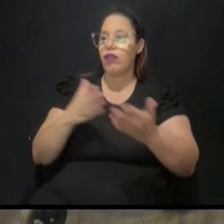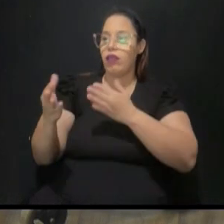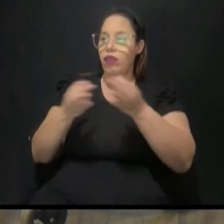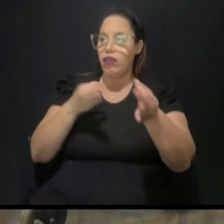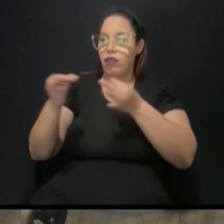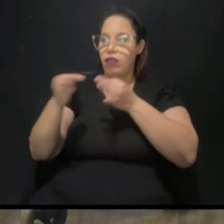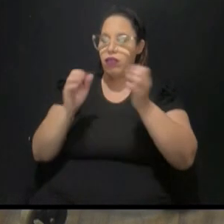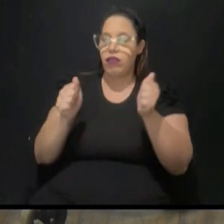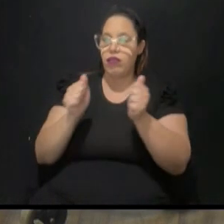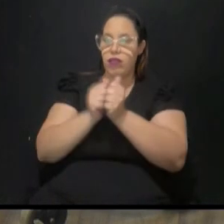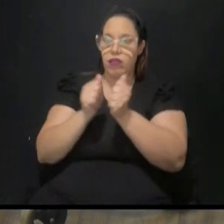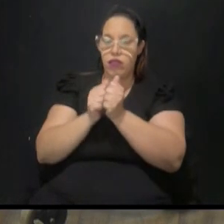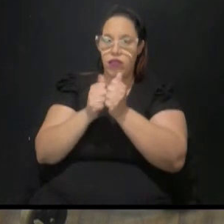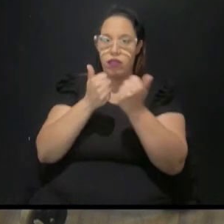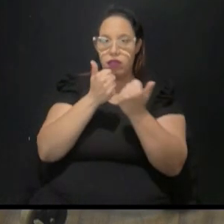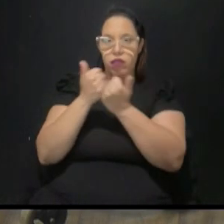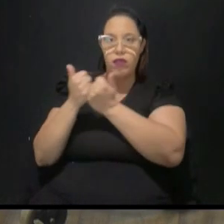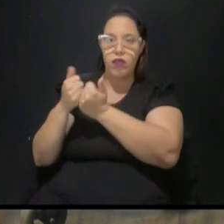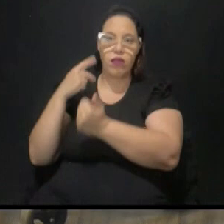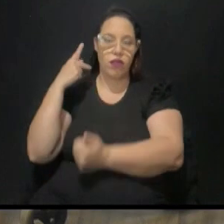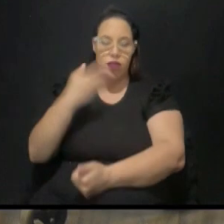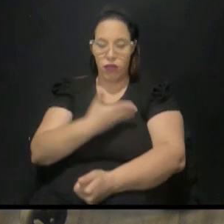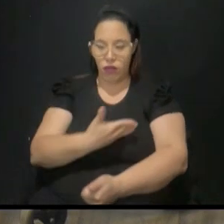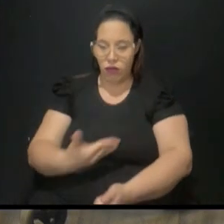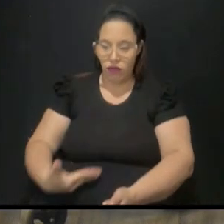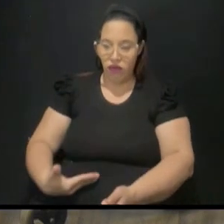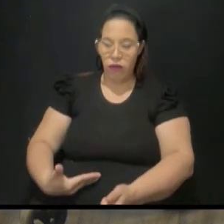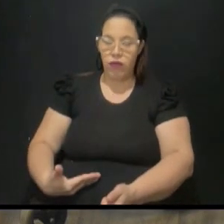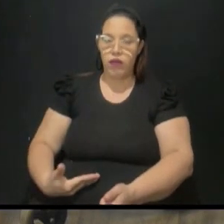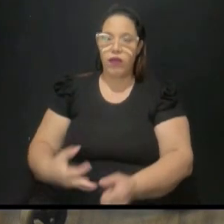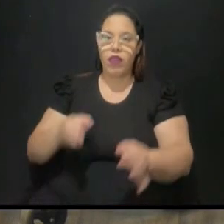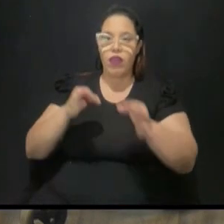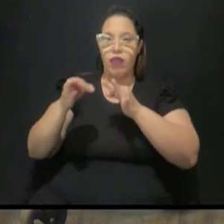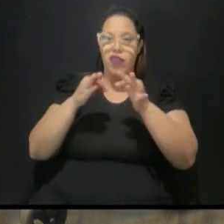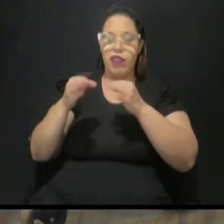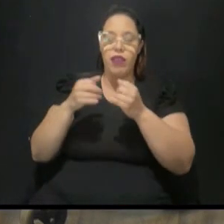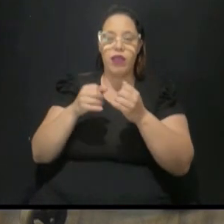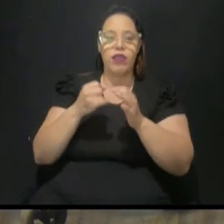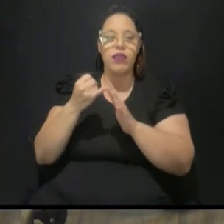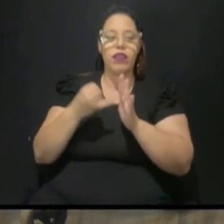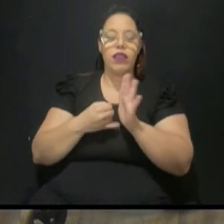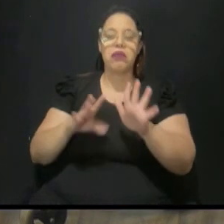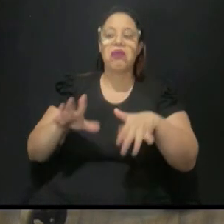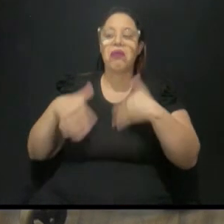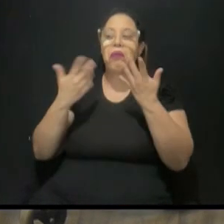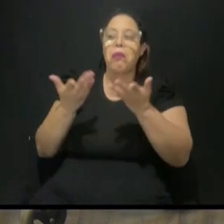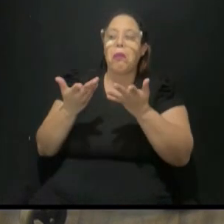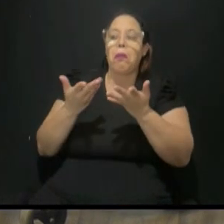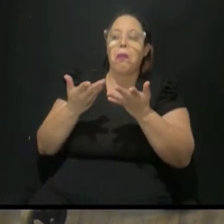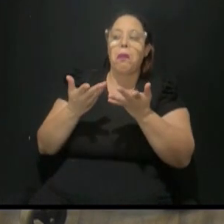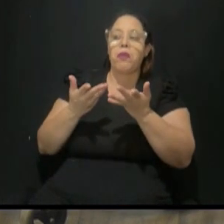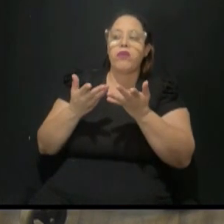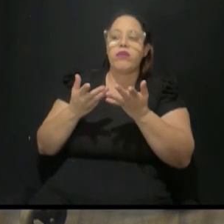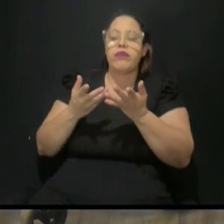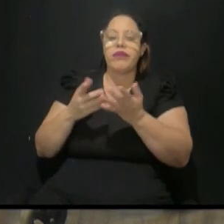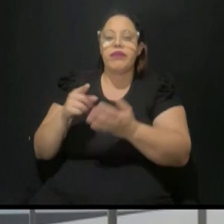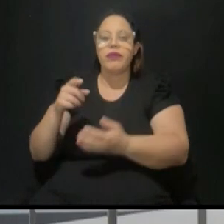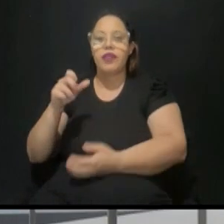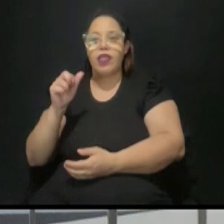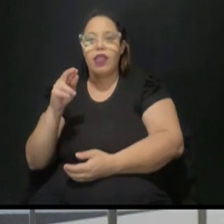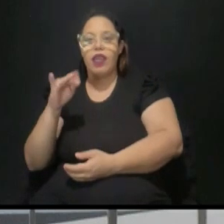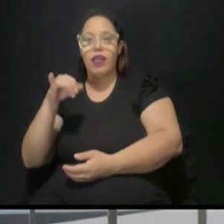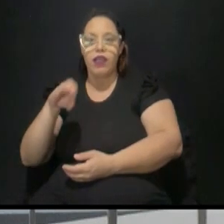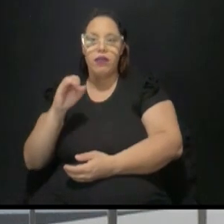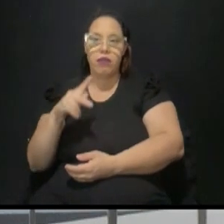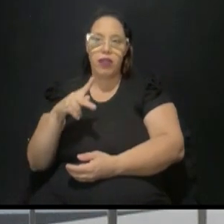de poder público, de organizações civis, como que acontece isso? Aqui na ADEACamp a gente tem